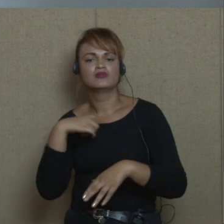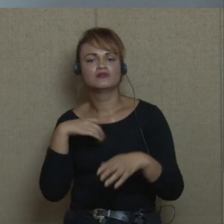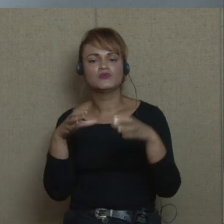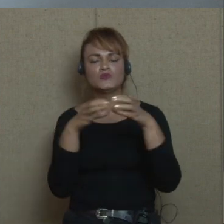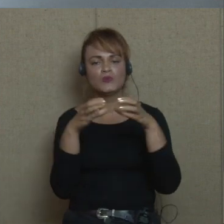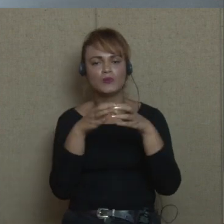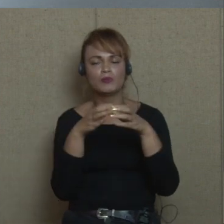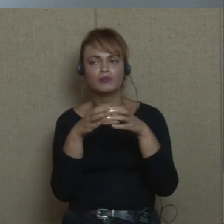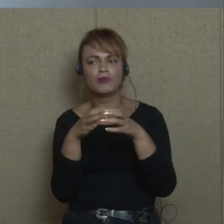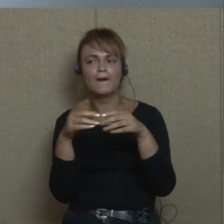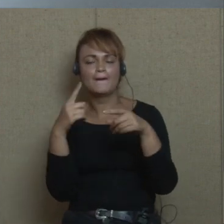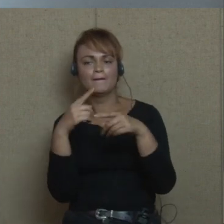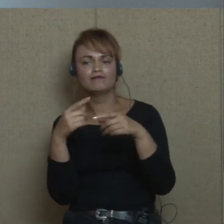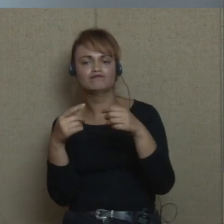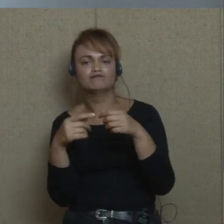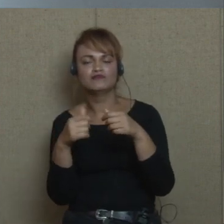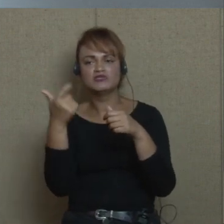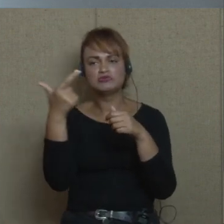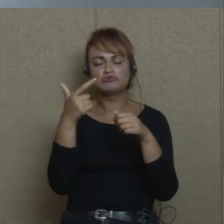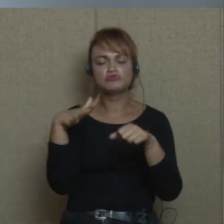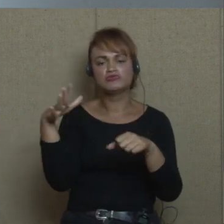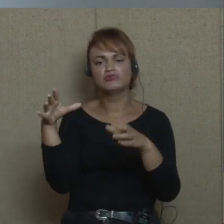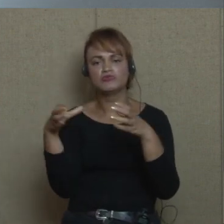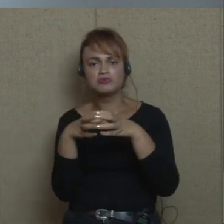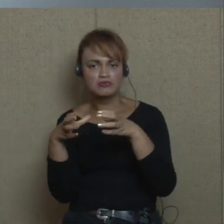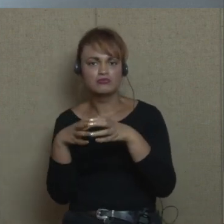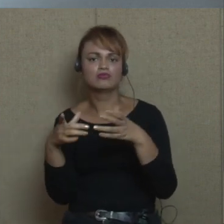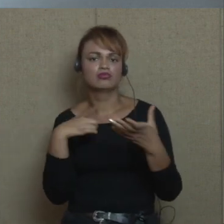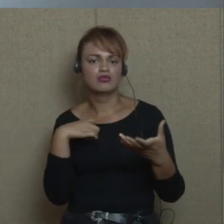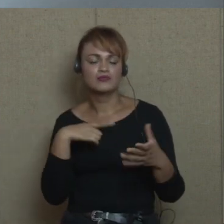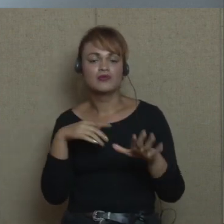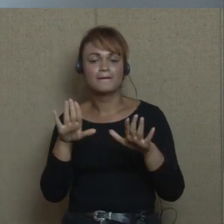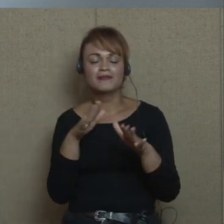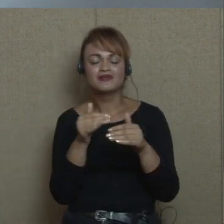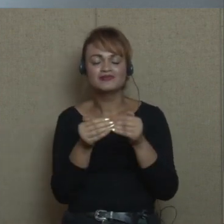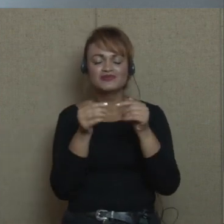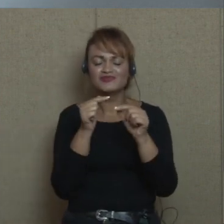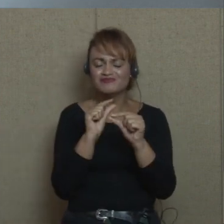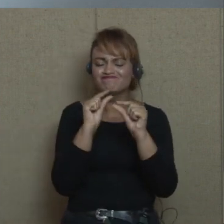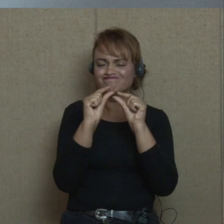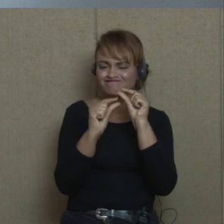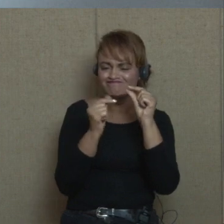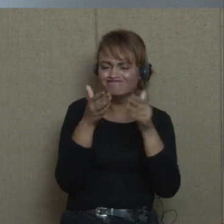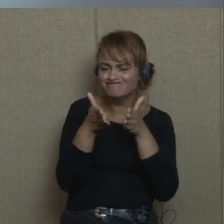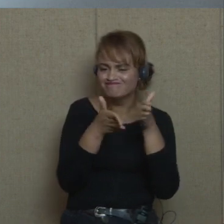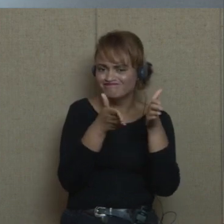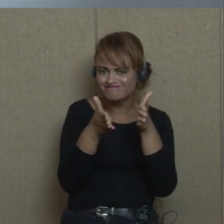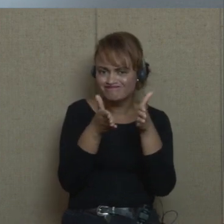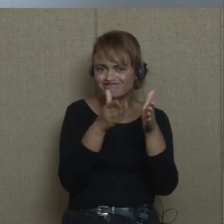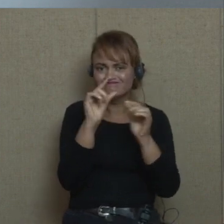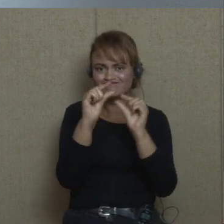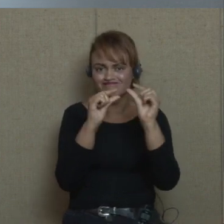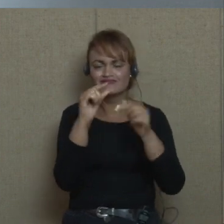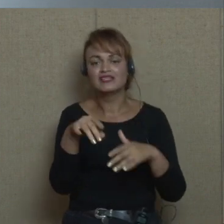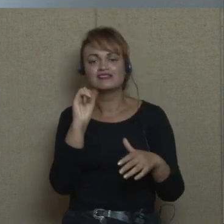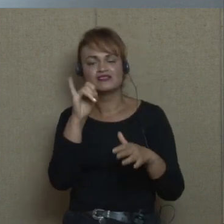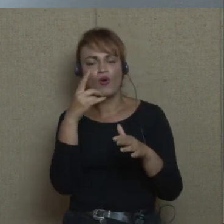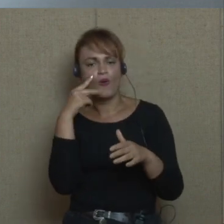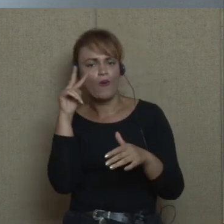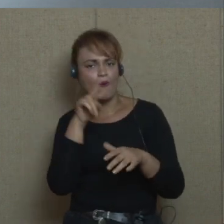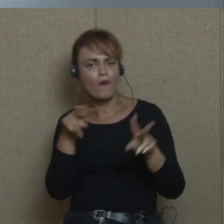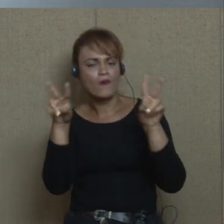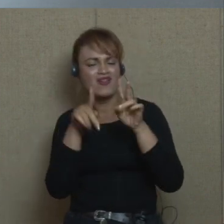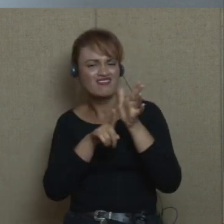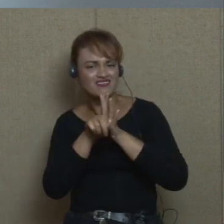subgrupos, etc. Mas nós caminhamos milímetro a milímetro. Se olharmos e analisarmos onde foi